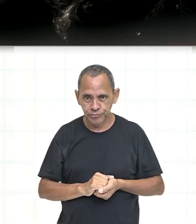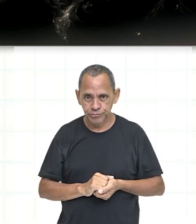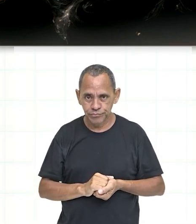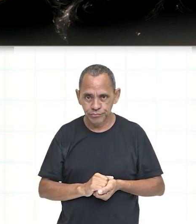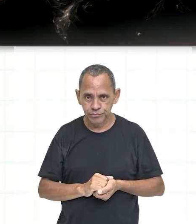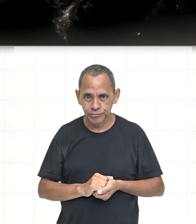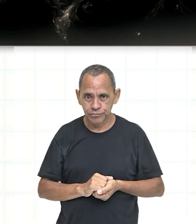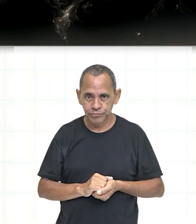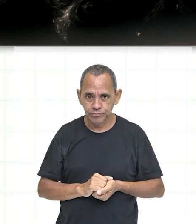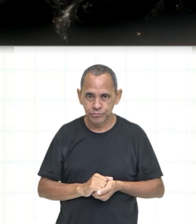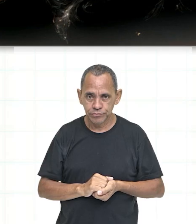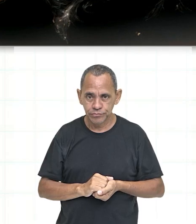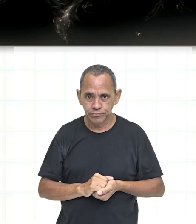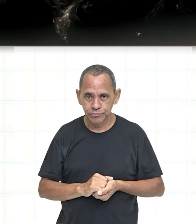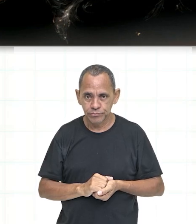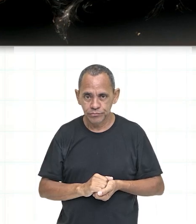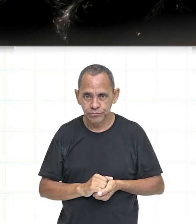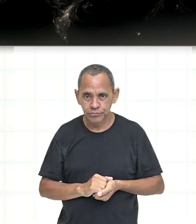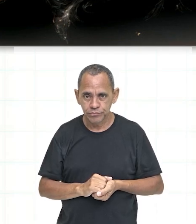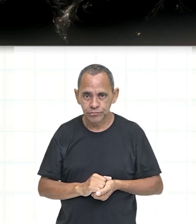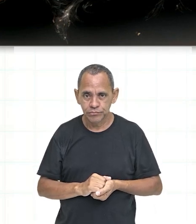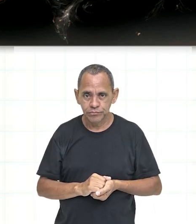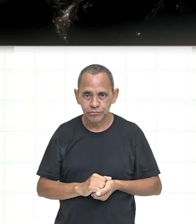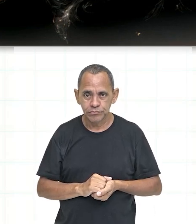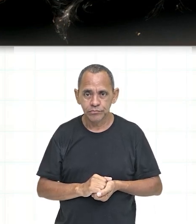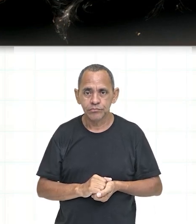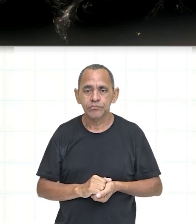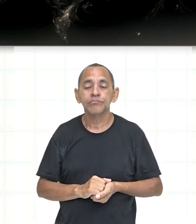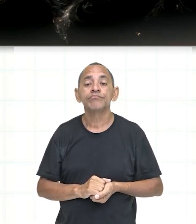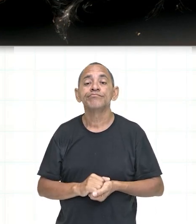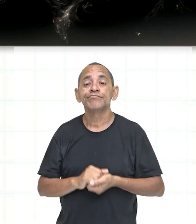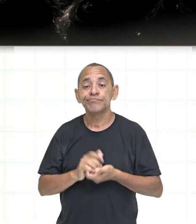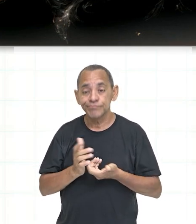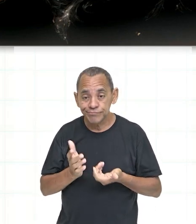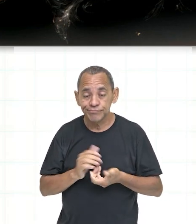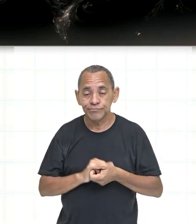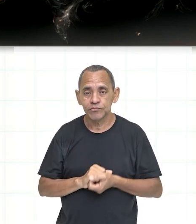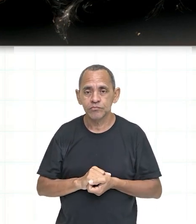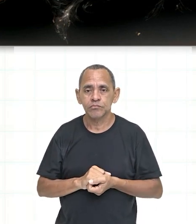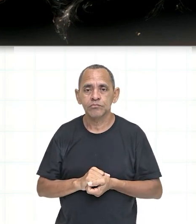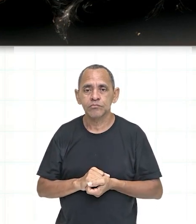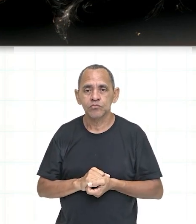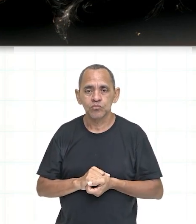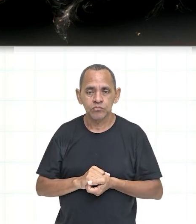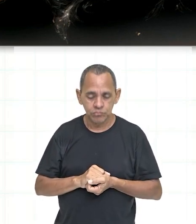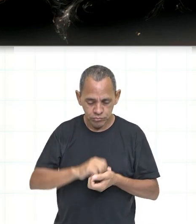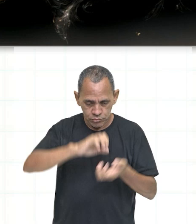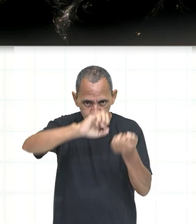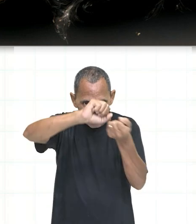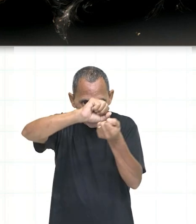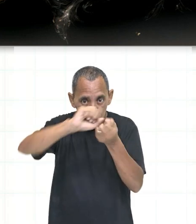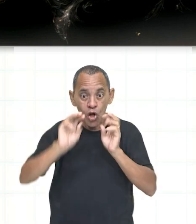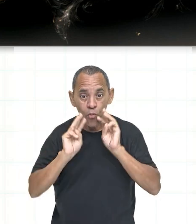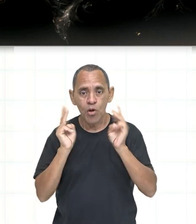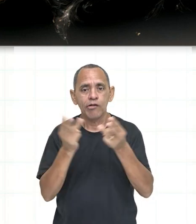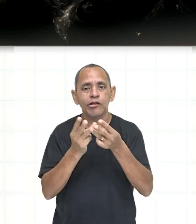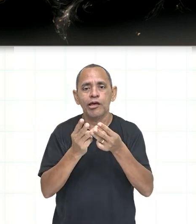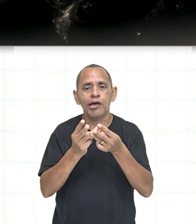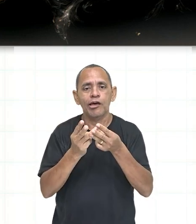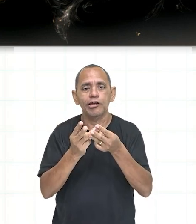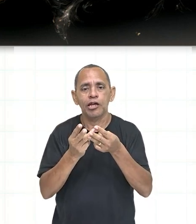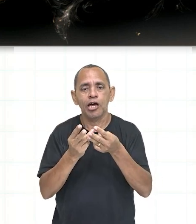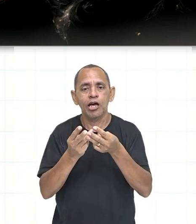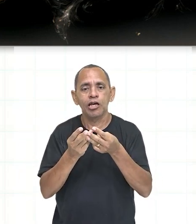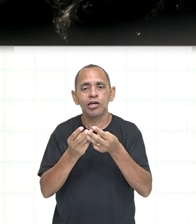its gravitational effects on visible matter. Então, a matéria escura, ela não emite e também